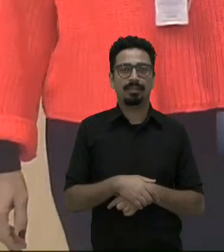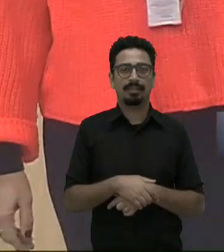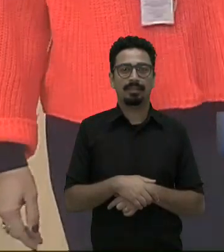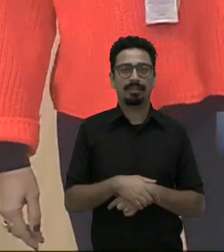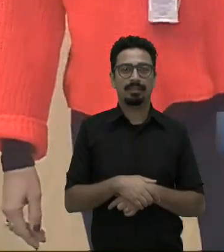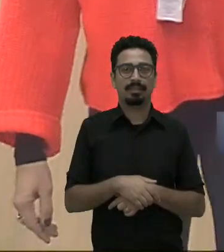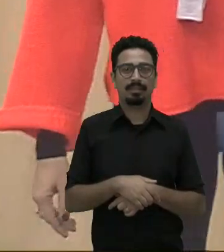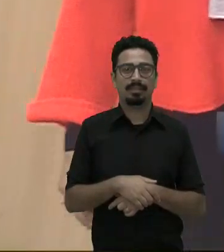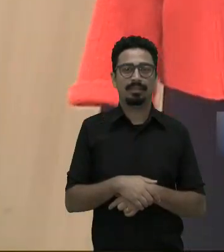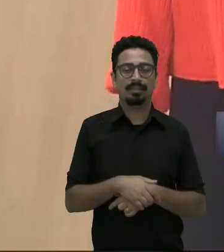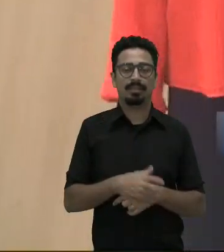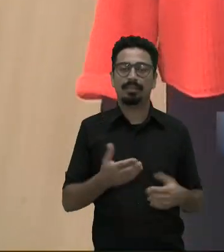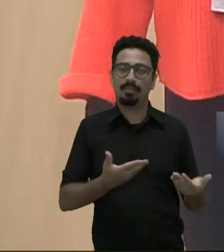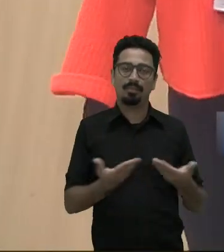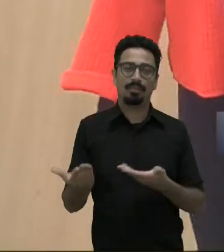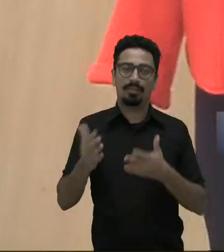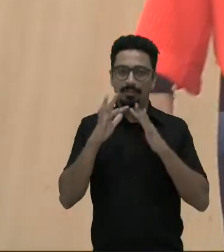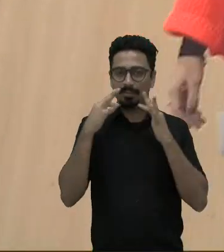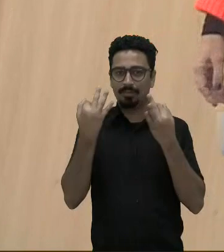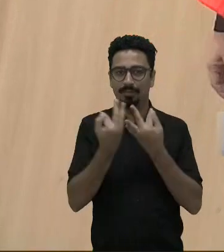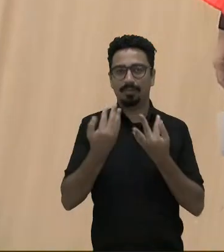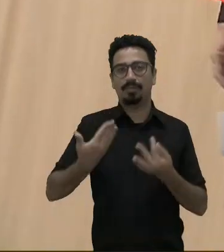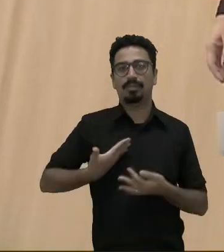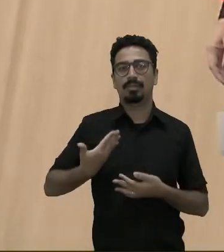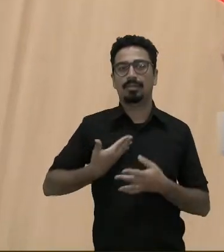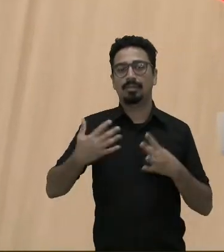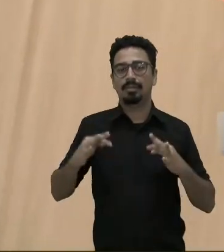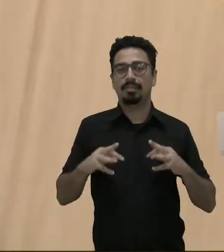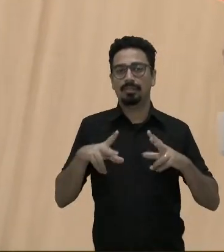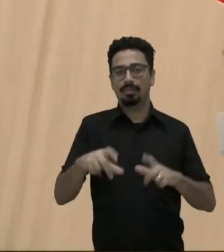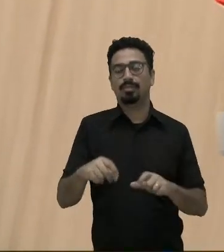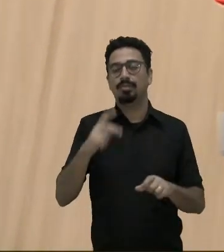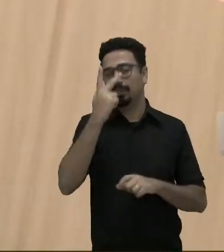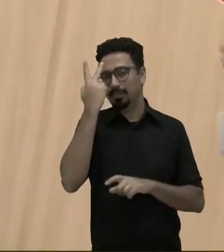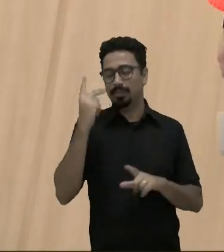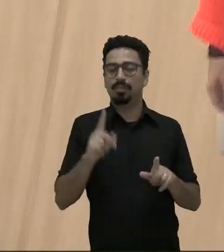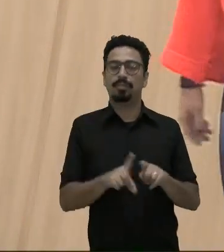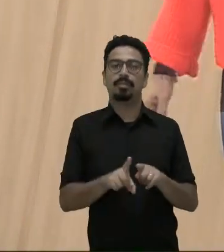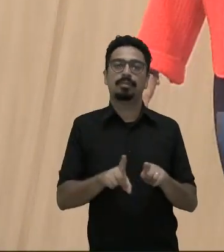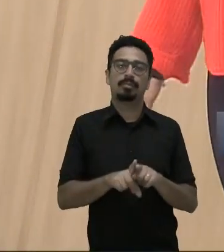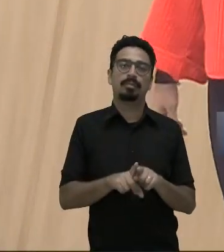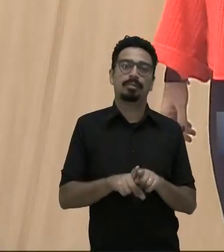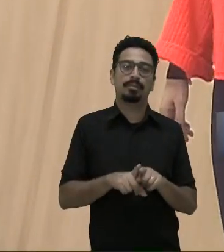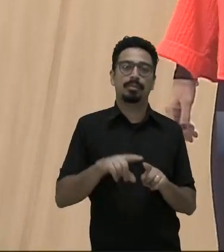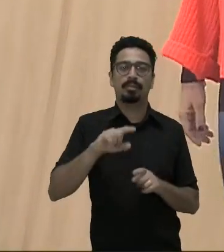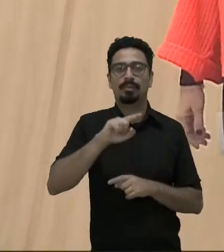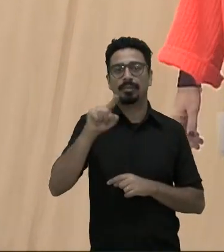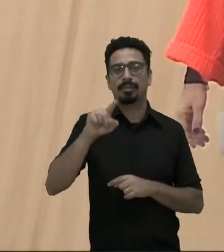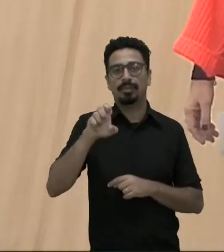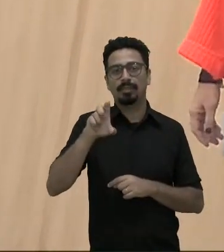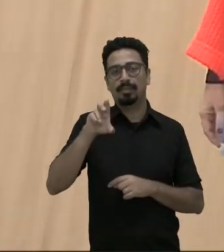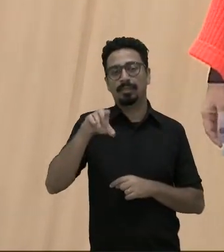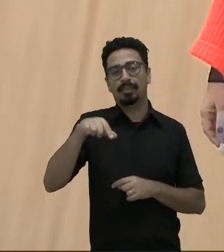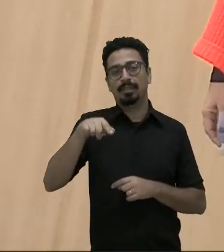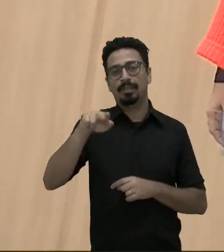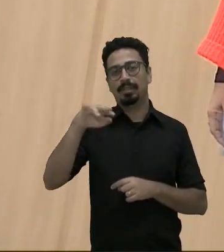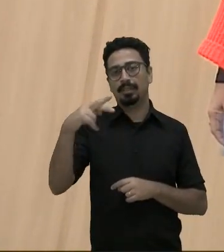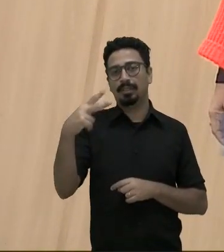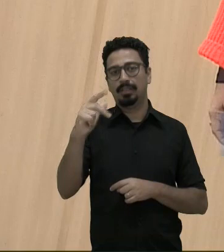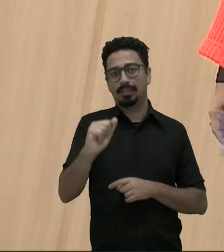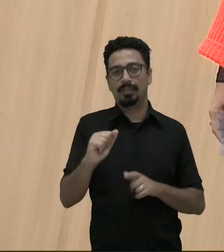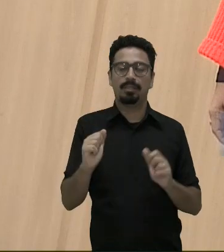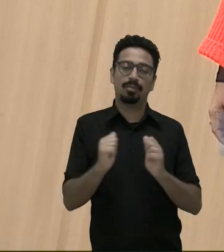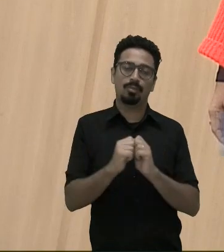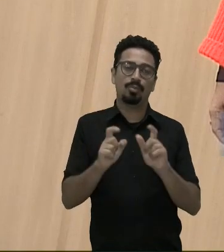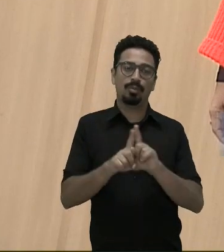Já convidamos também os familiares, os amigos, todos os convidados do Zequinha para que venham aqui fazer